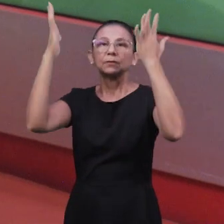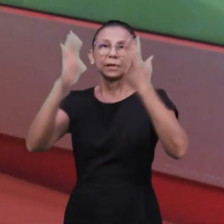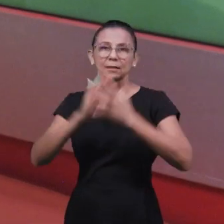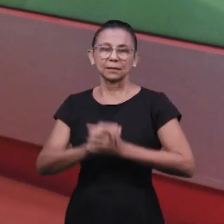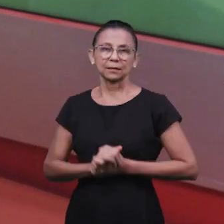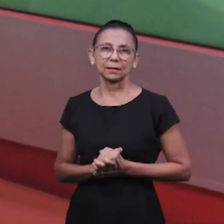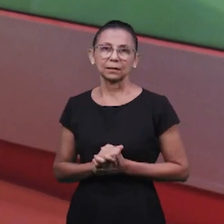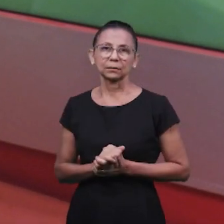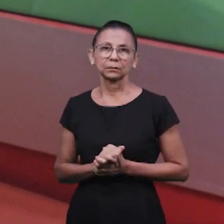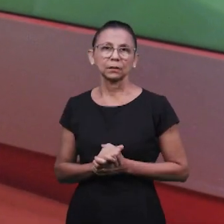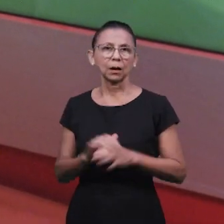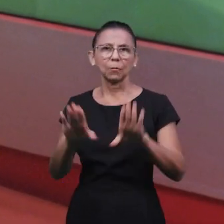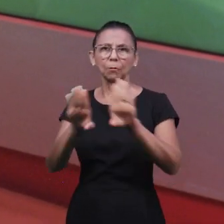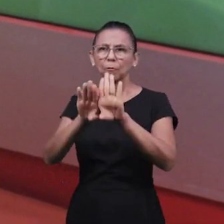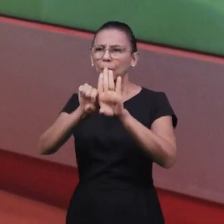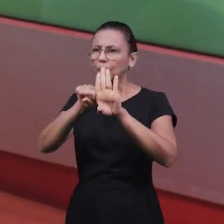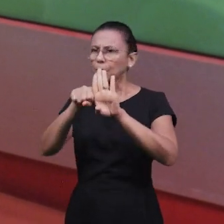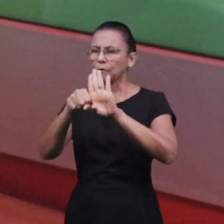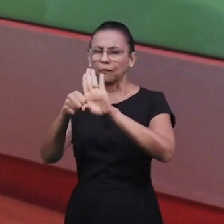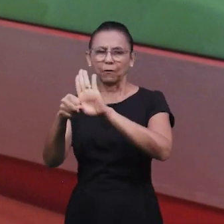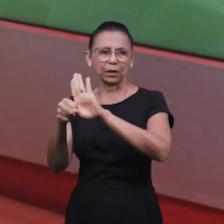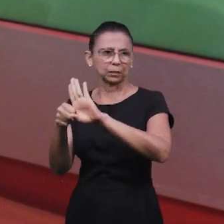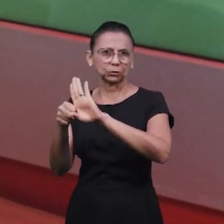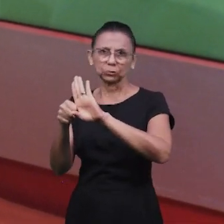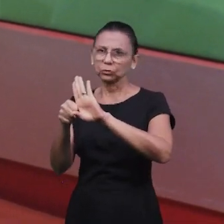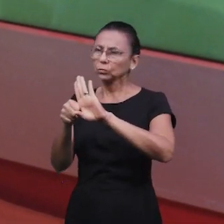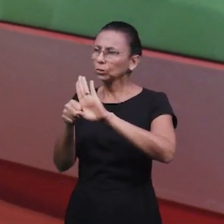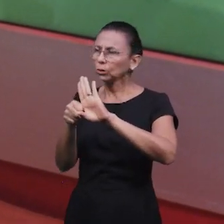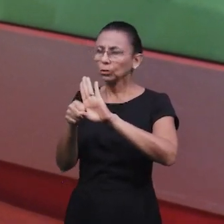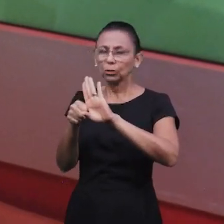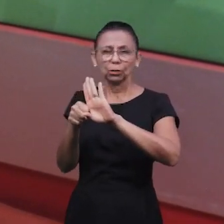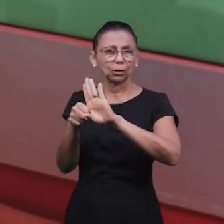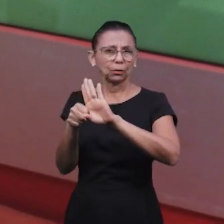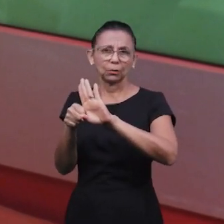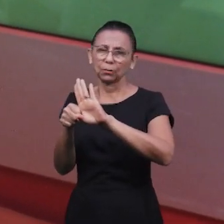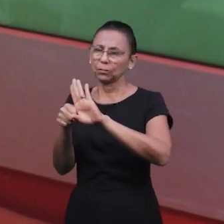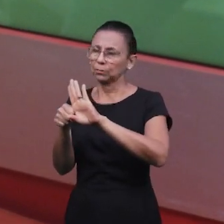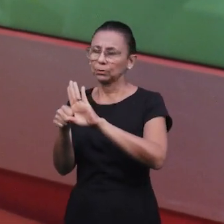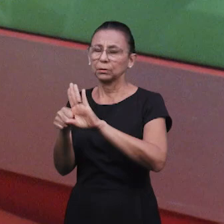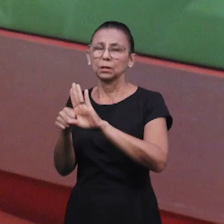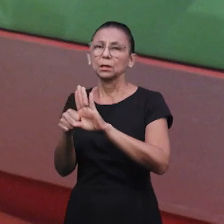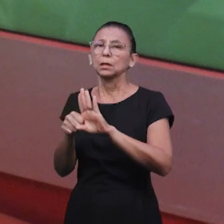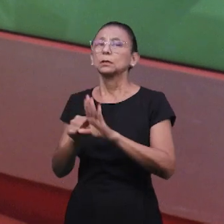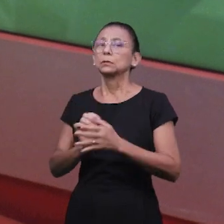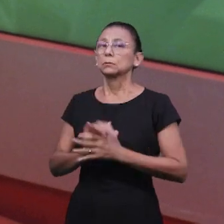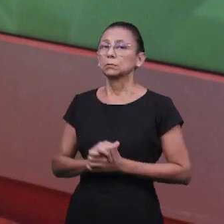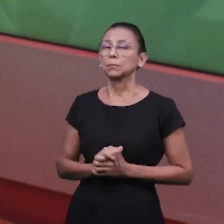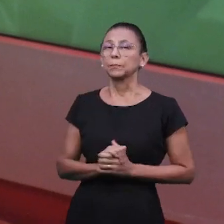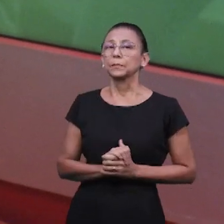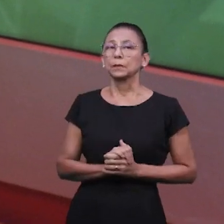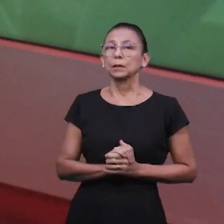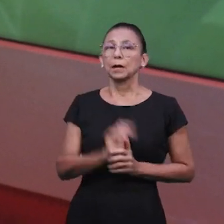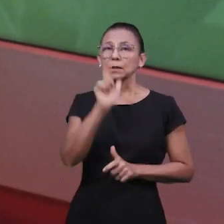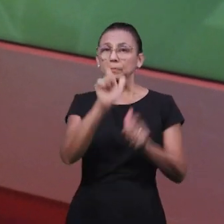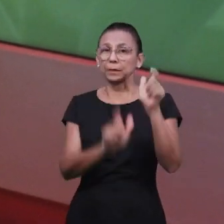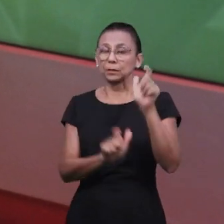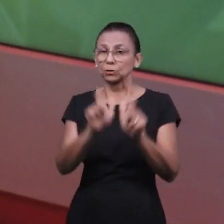Os convidados que já tinham sido avisados e